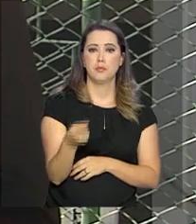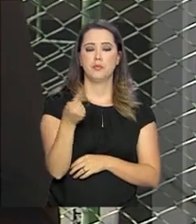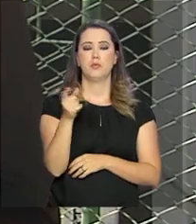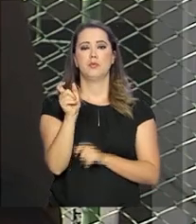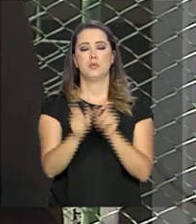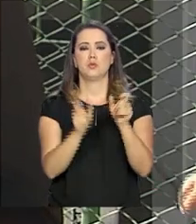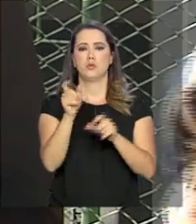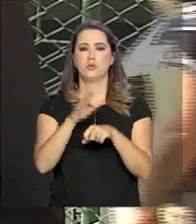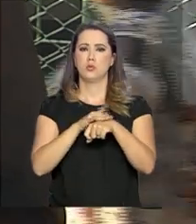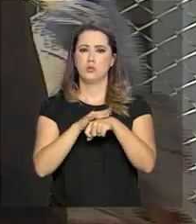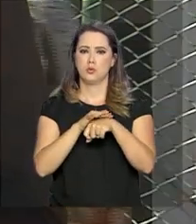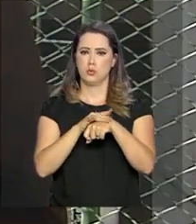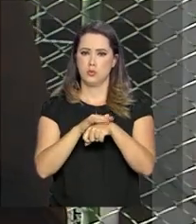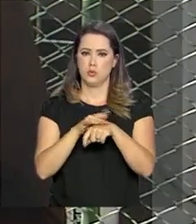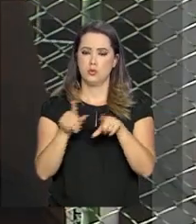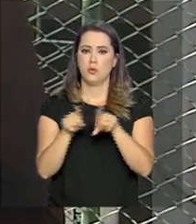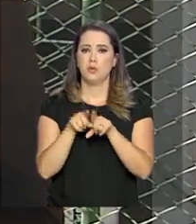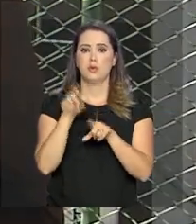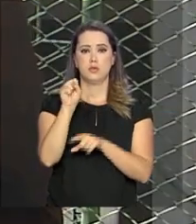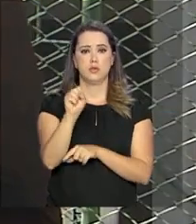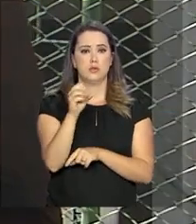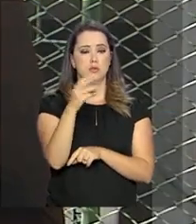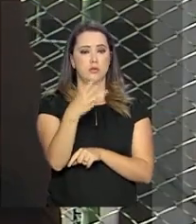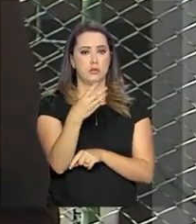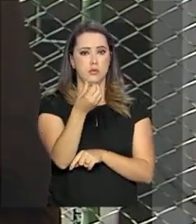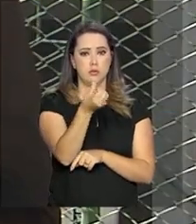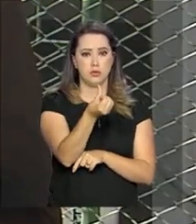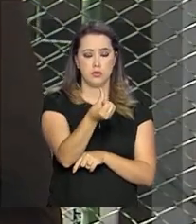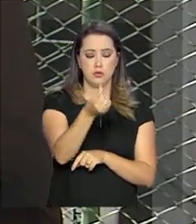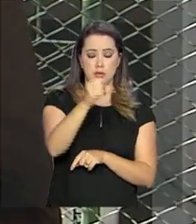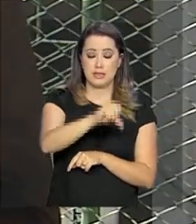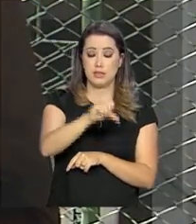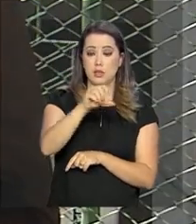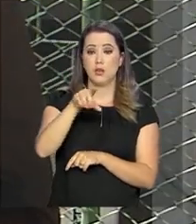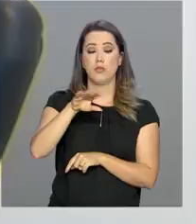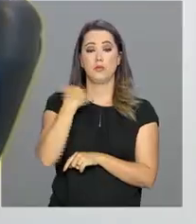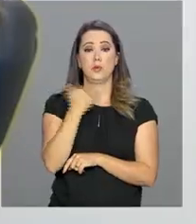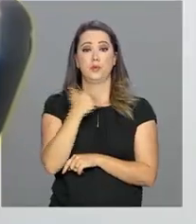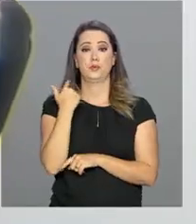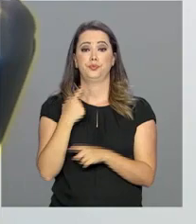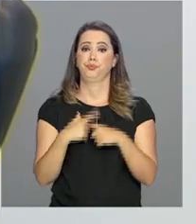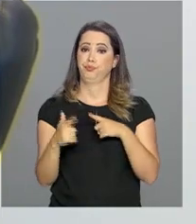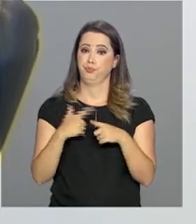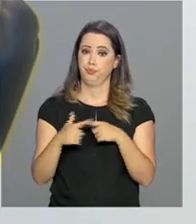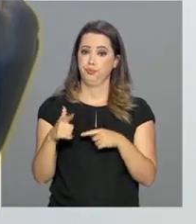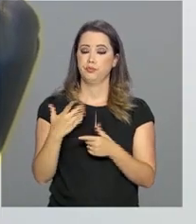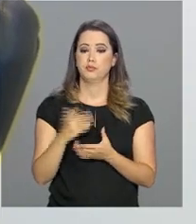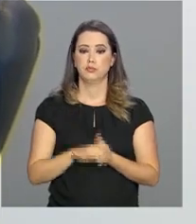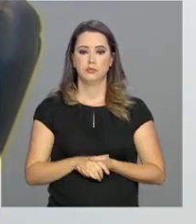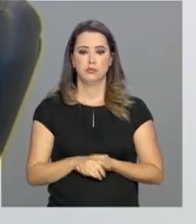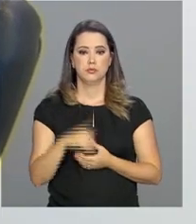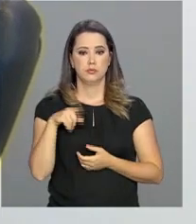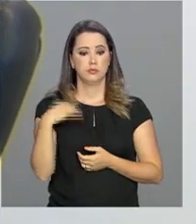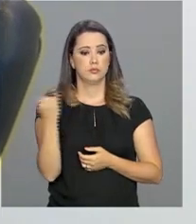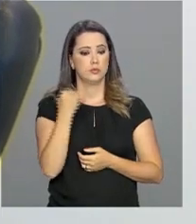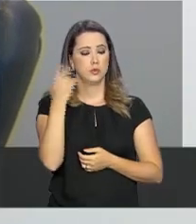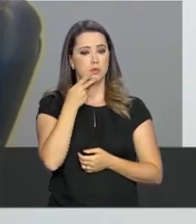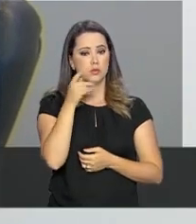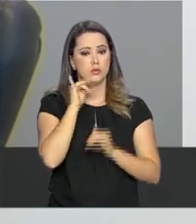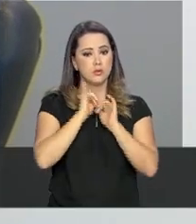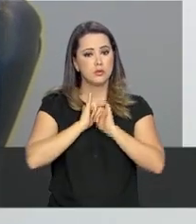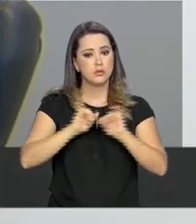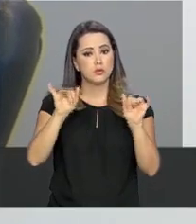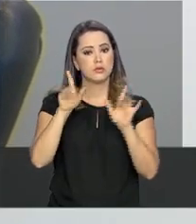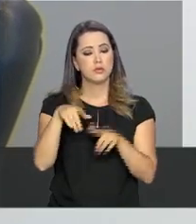4.680 casos e 839 mortes causadas pela doença. É importante deixar claro que a vacina é a principal forma